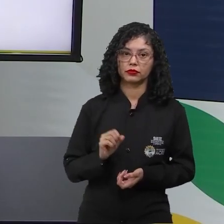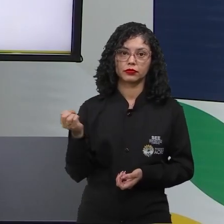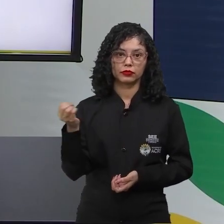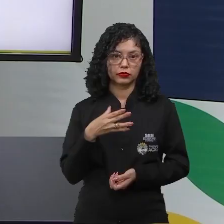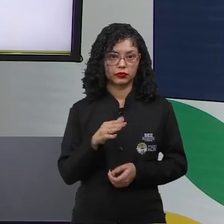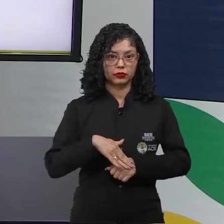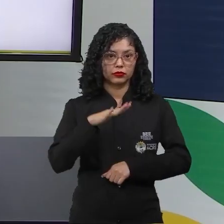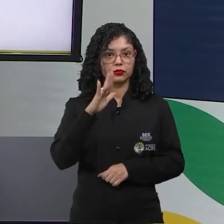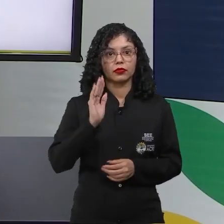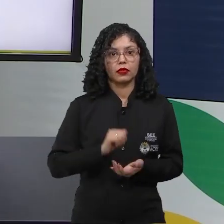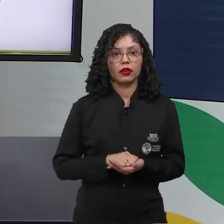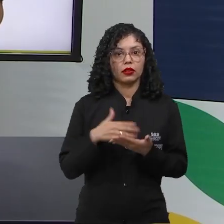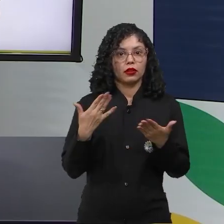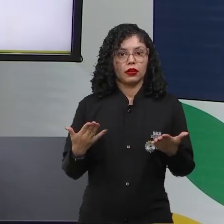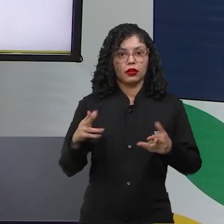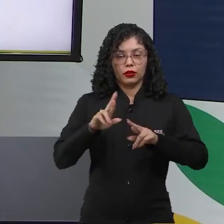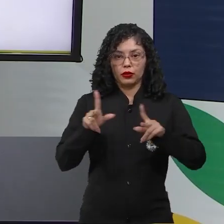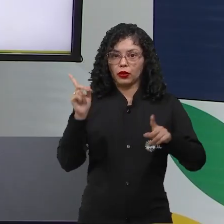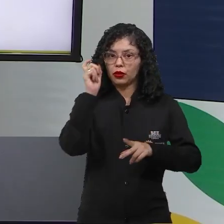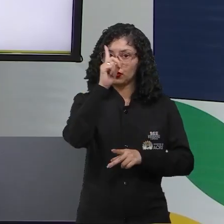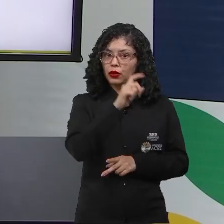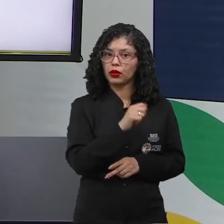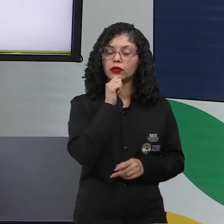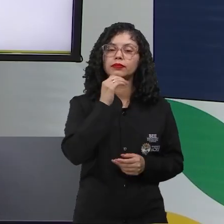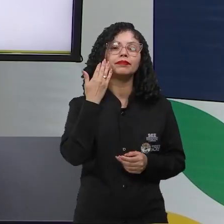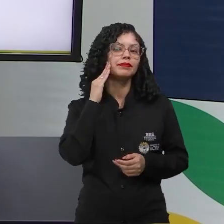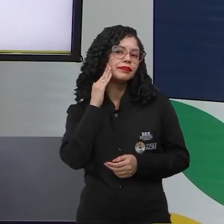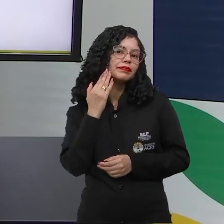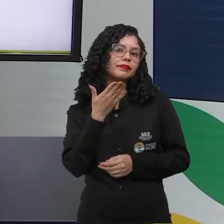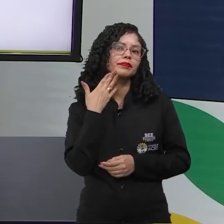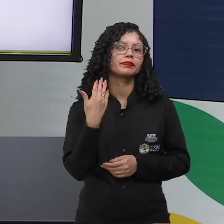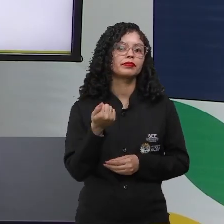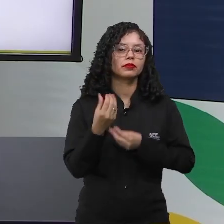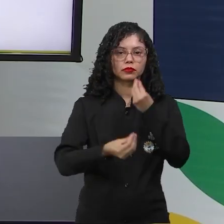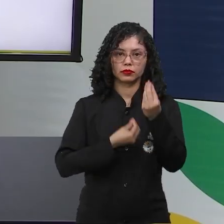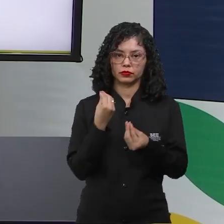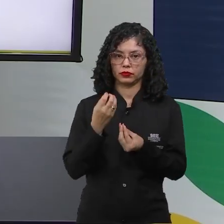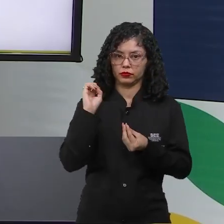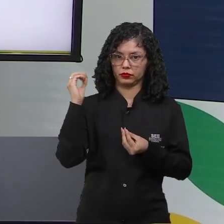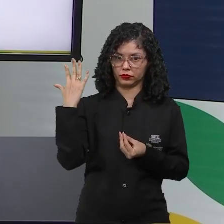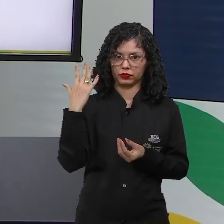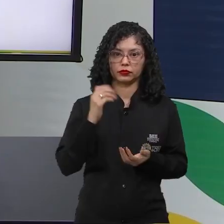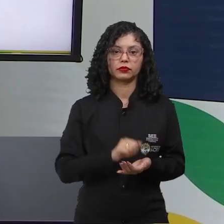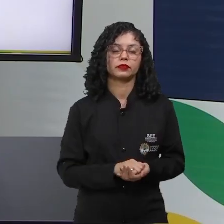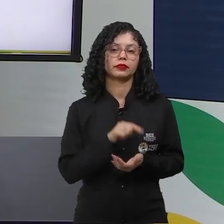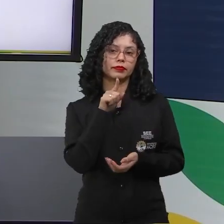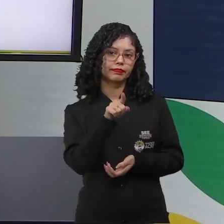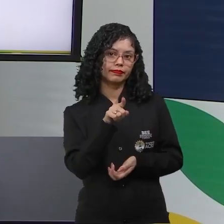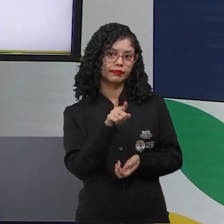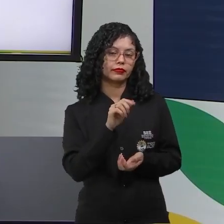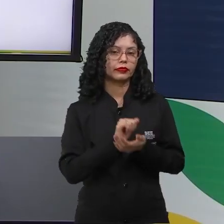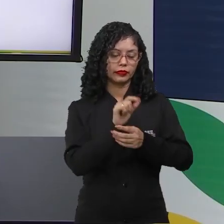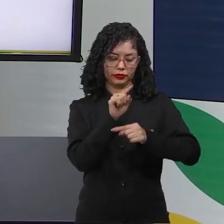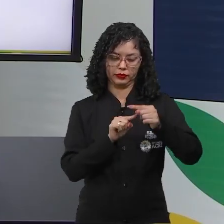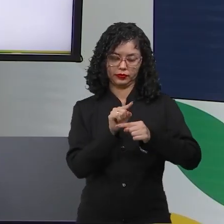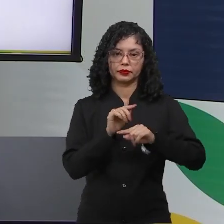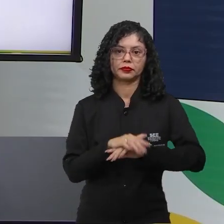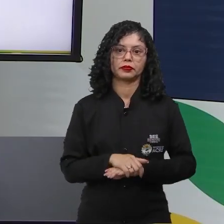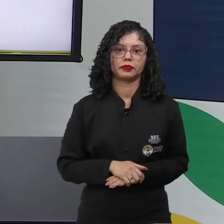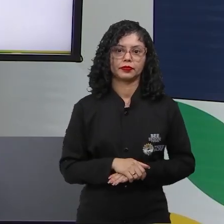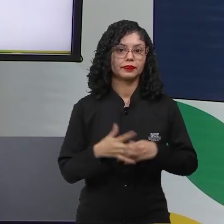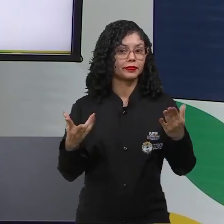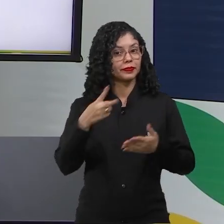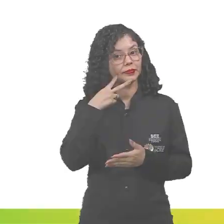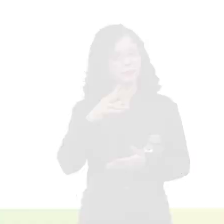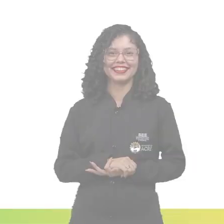novo recebe mais. Então é um pouquinho difícil você tentar compreender como funciona essa divisão. Mas